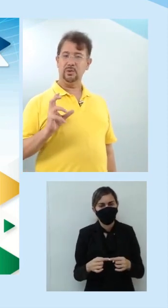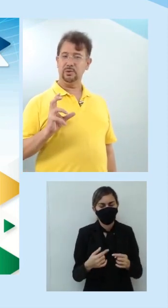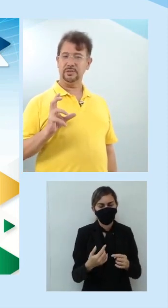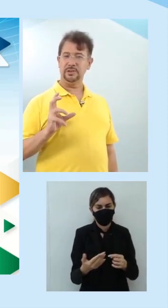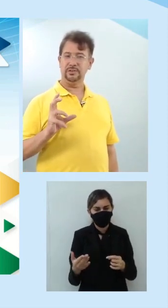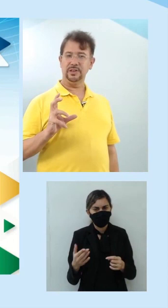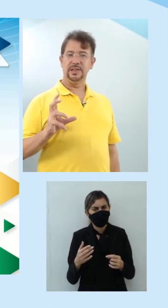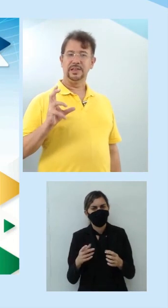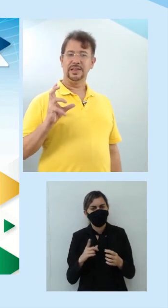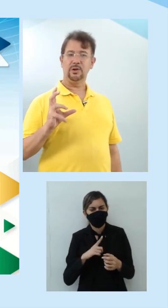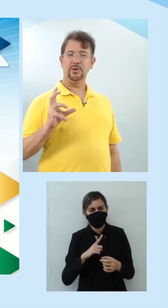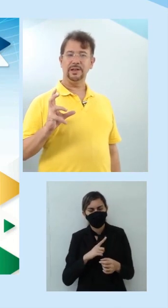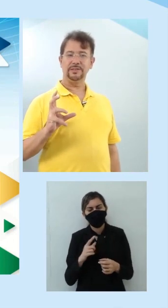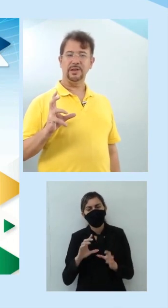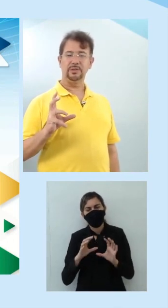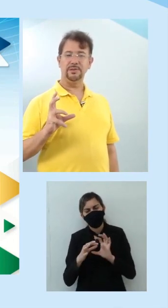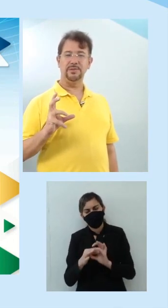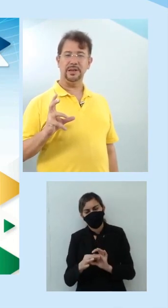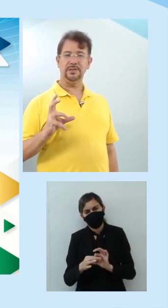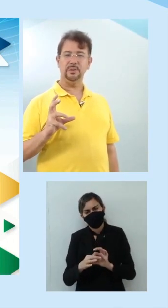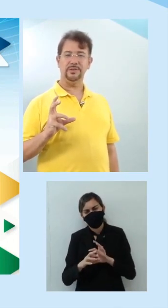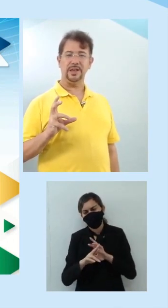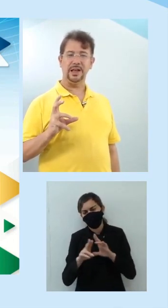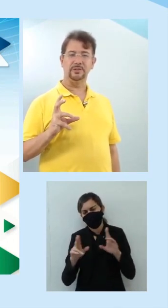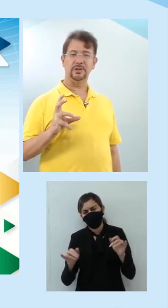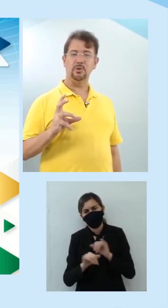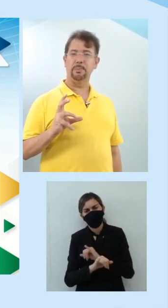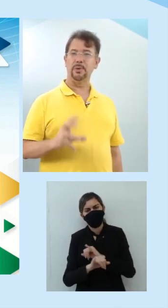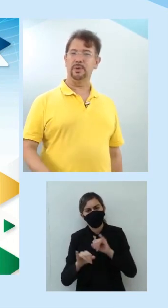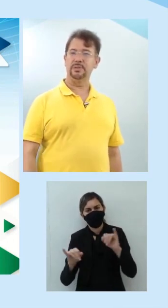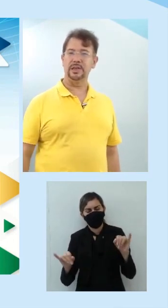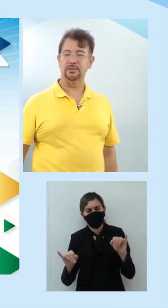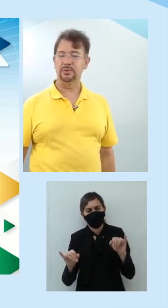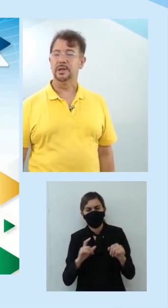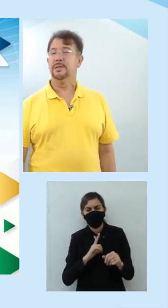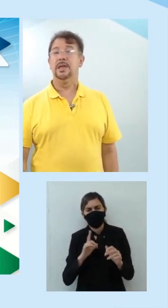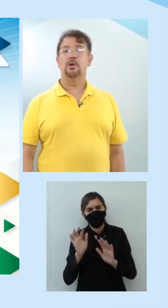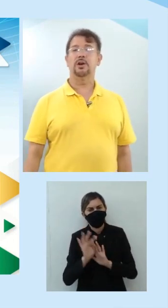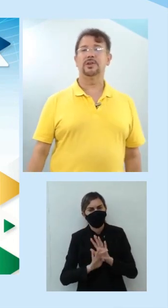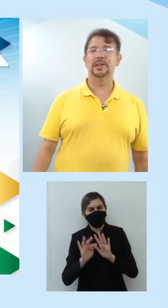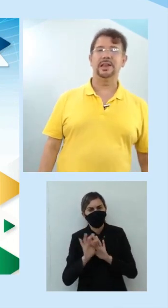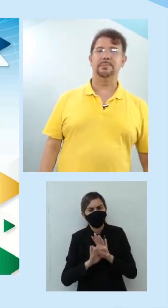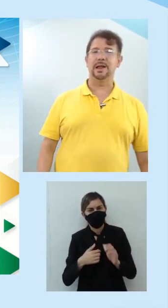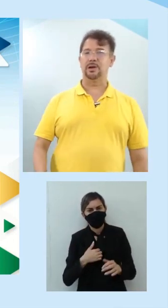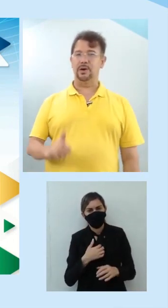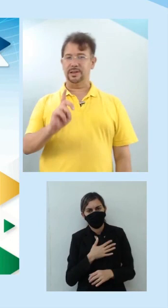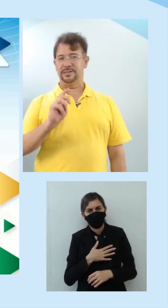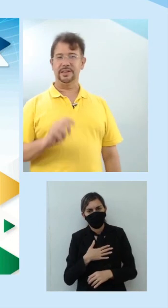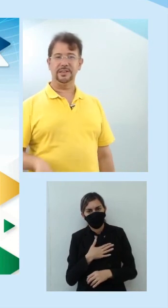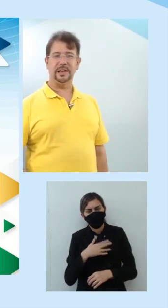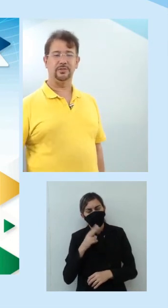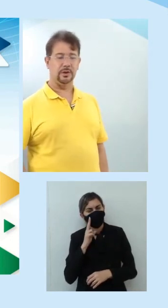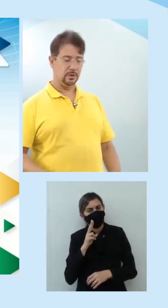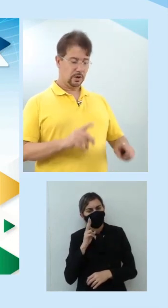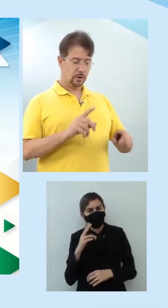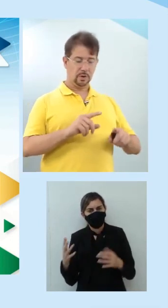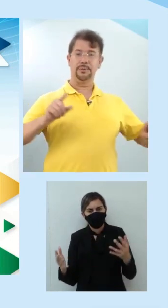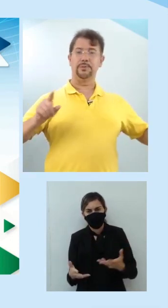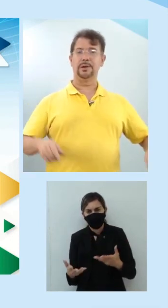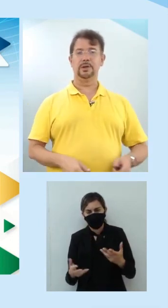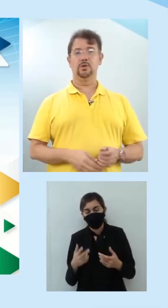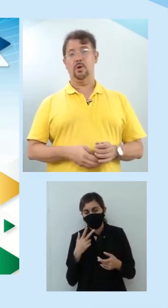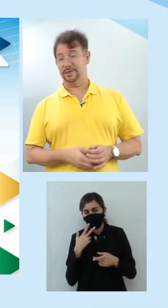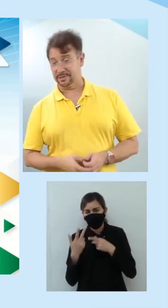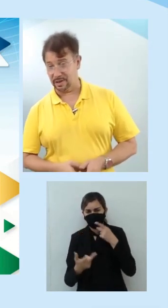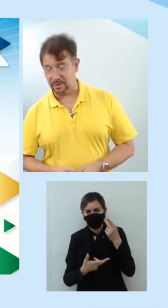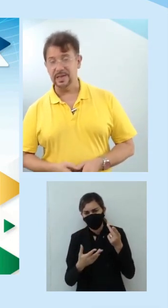e consiste na conexão de diversos enunciados que compõem um texto. Eu gostaria de lembrar agora a seguinte questão. Quando eu